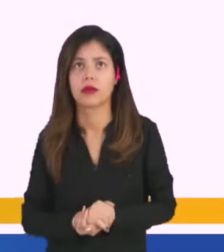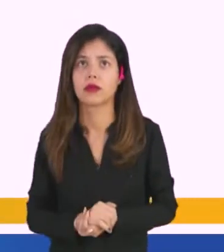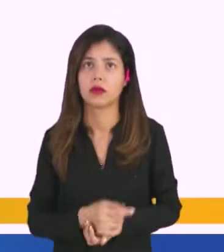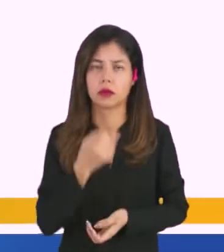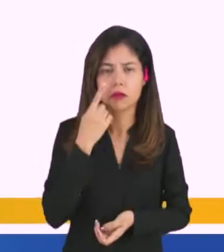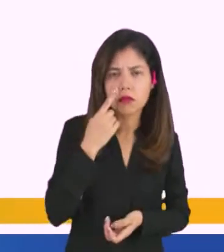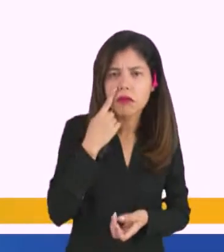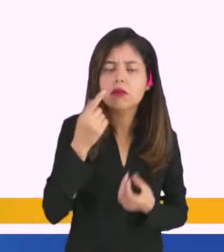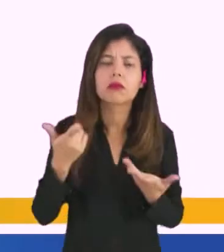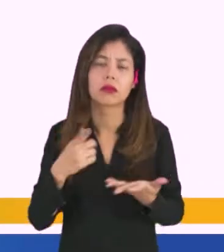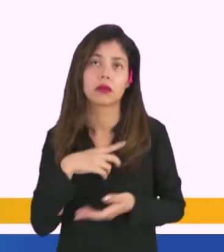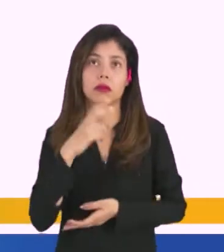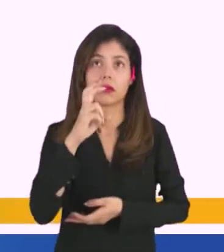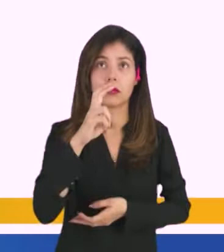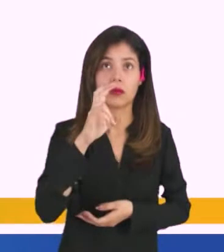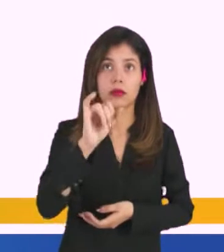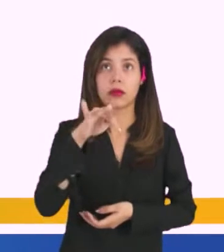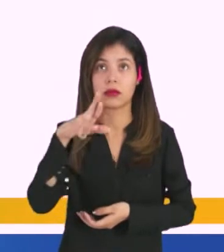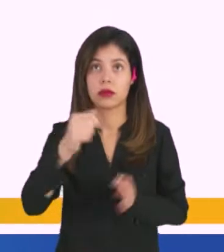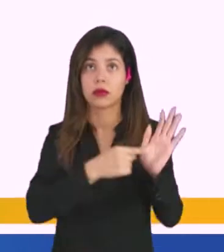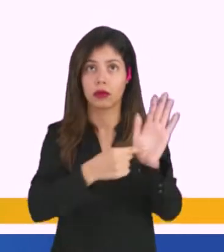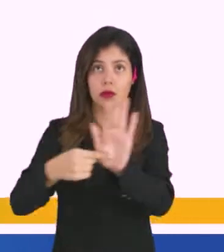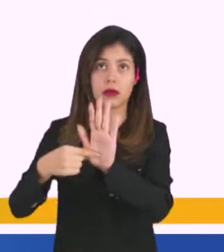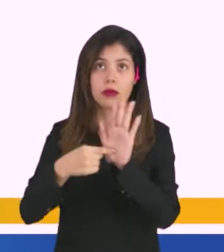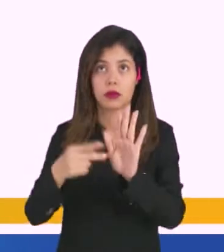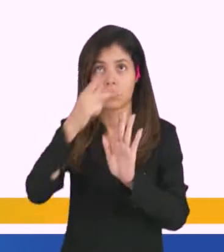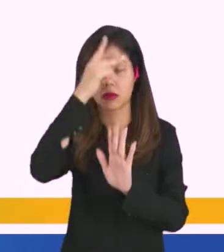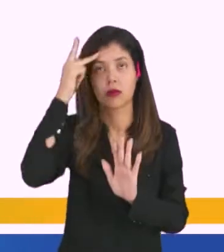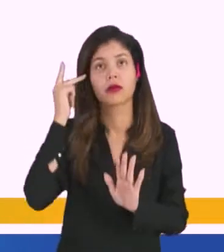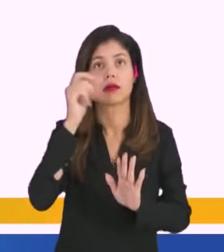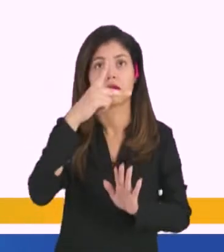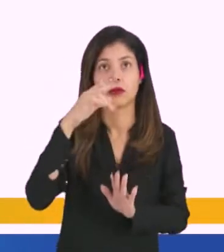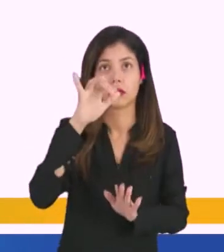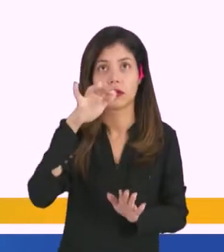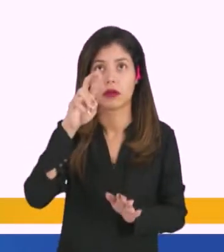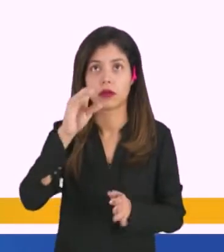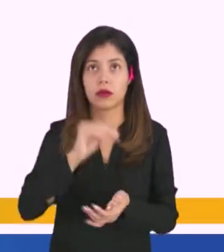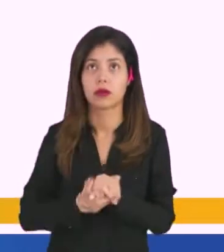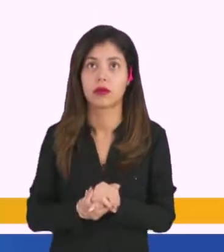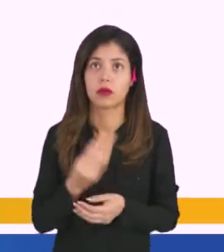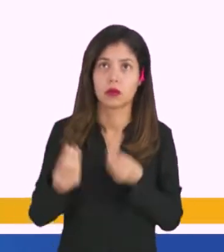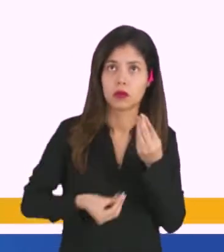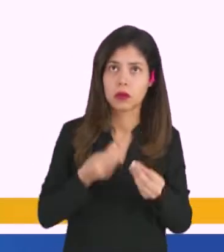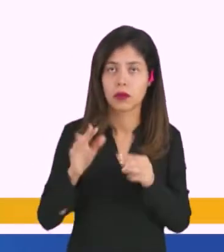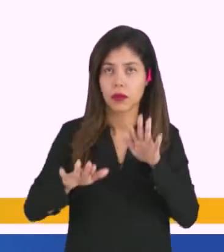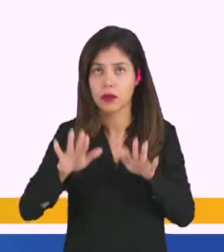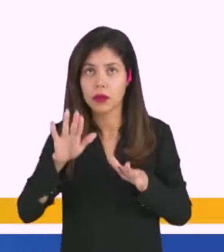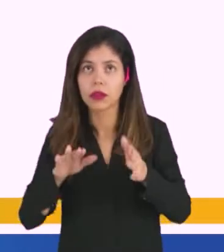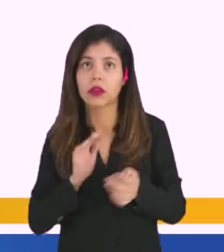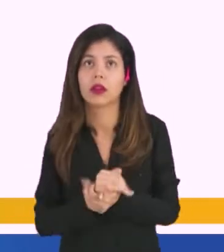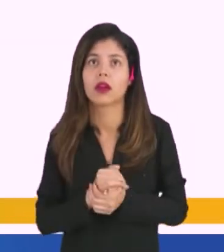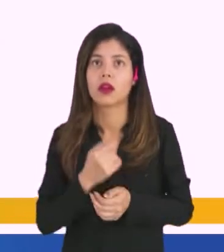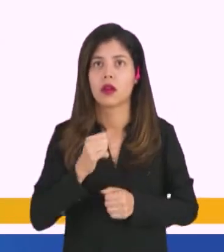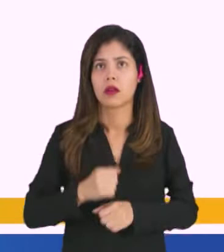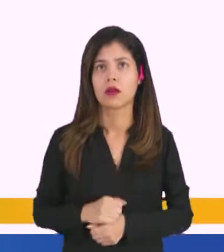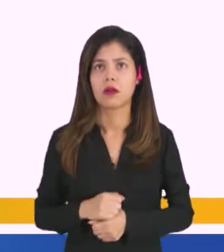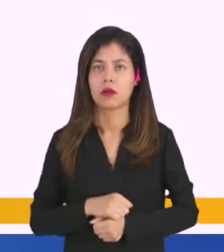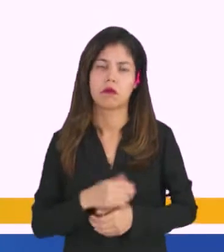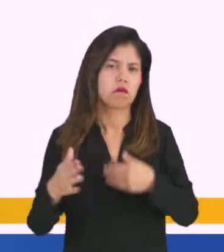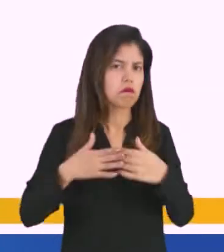Então, observe aí que nós temos sintomas apresentados pelos pacientes como uma variável aí que aparece como uma